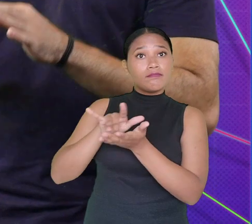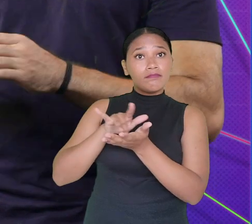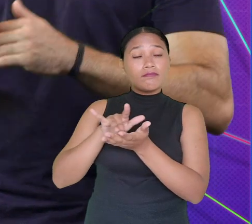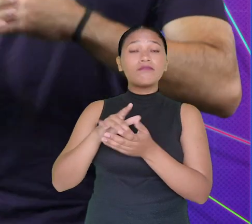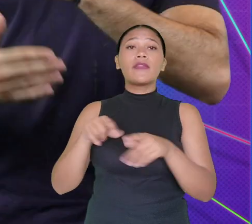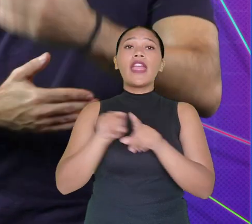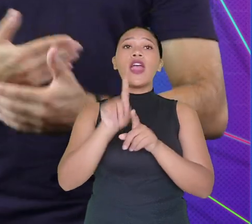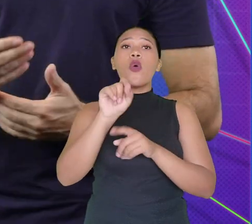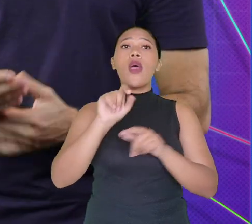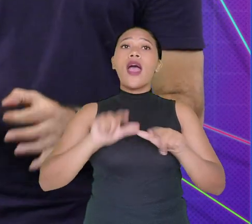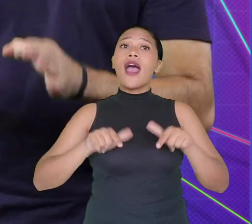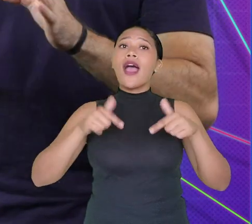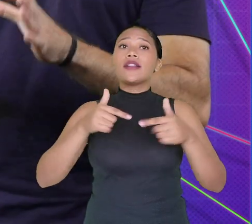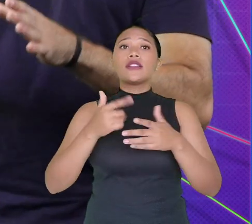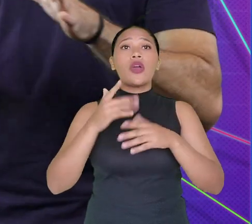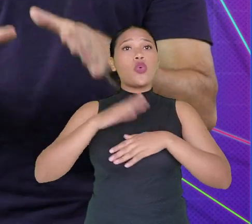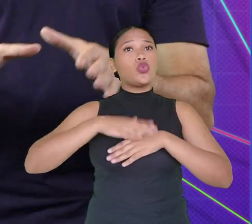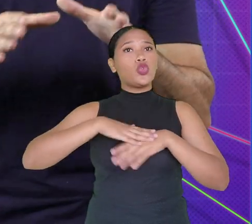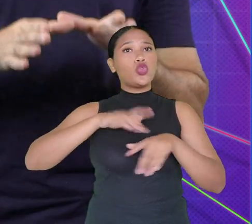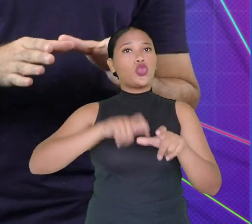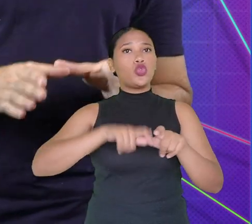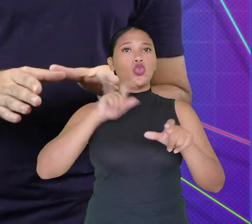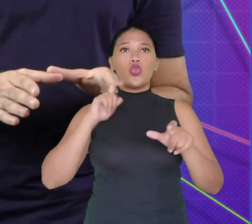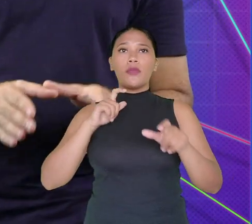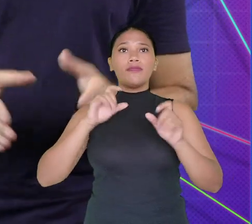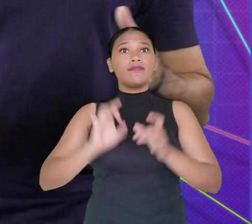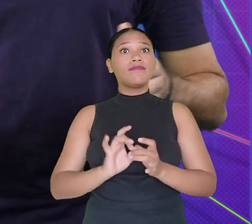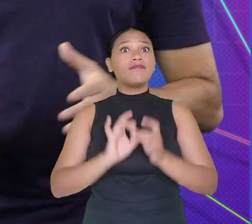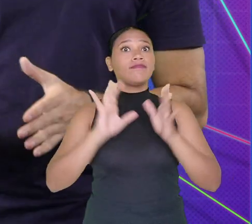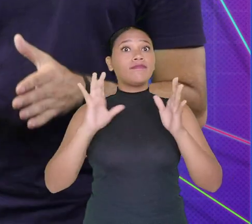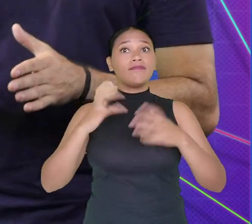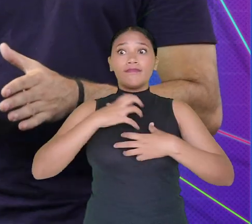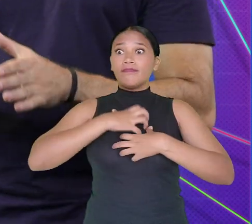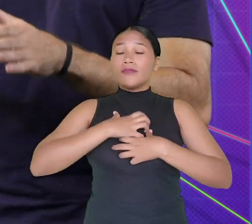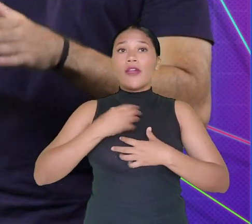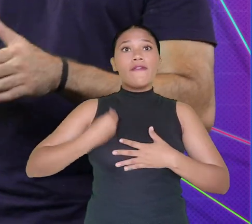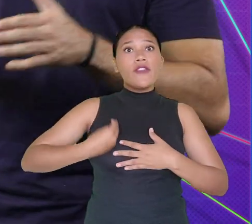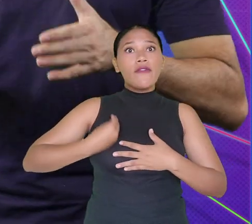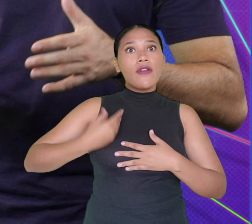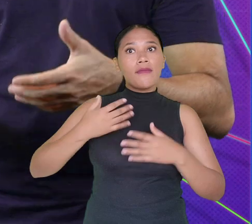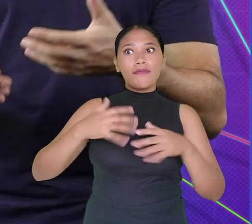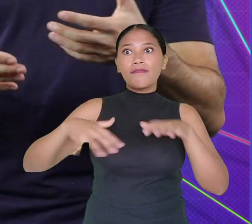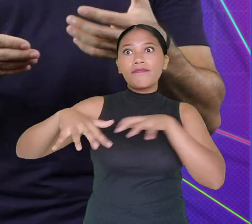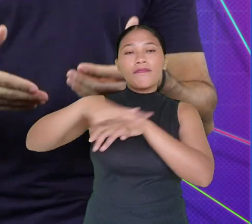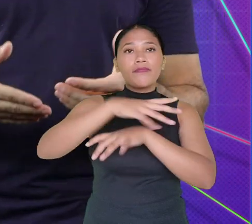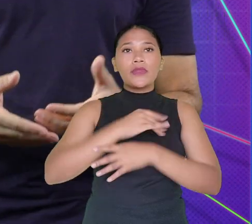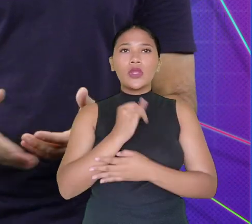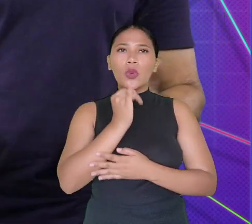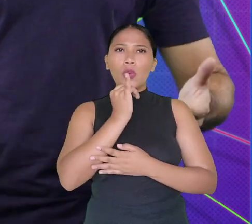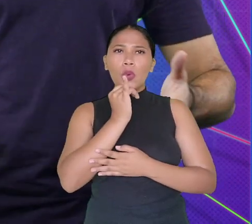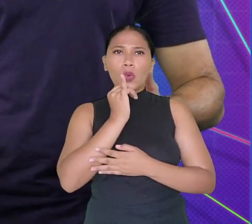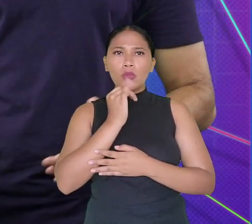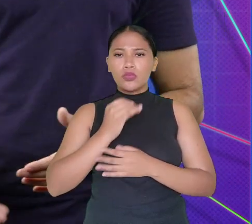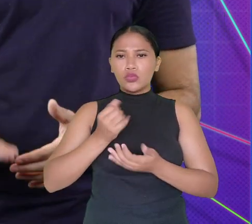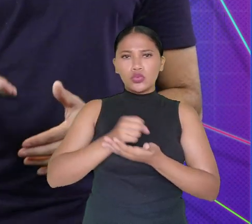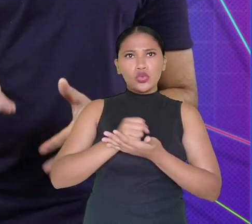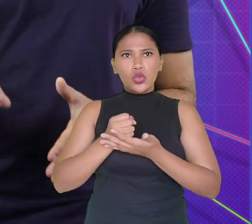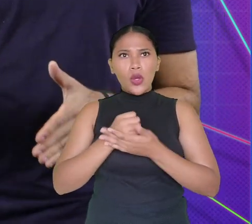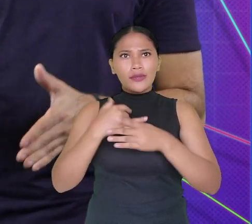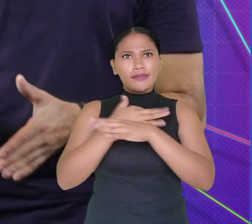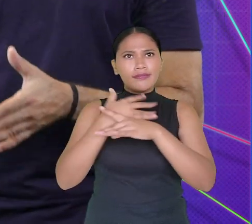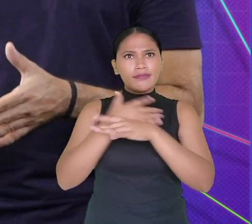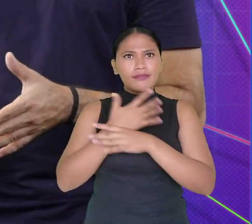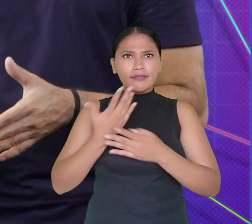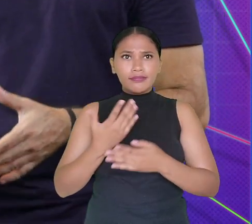que personagens não jogáveis ajam de forma autônoma, criando a sensação de um mundo vivo e habitado. Por exemplo, em um jogo